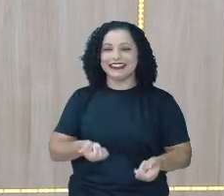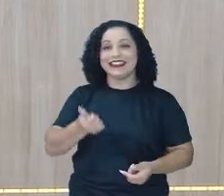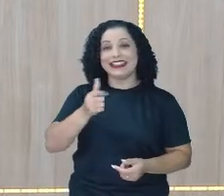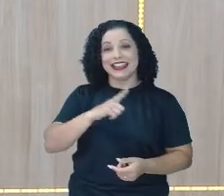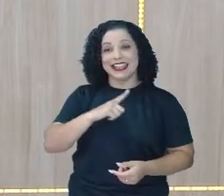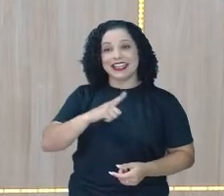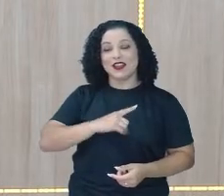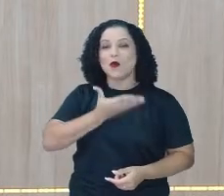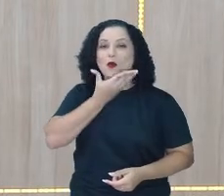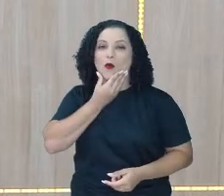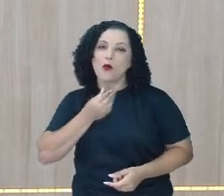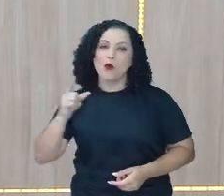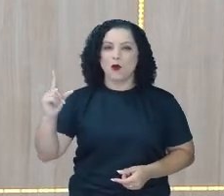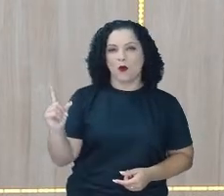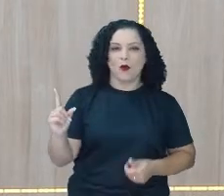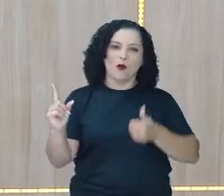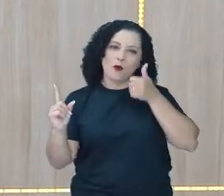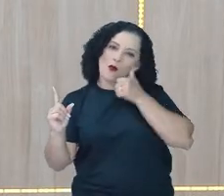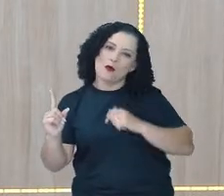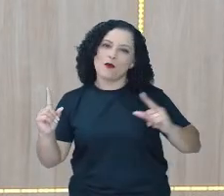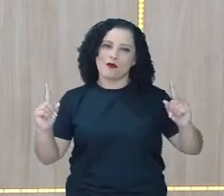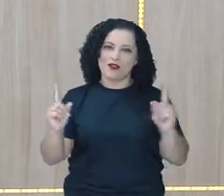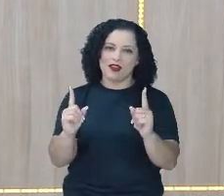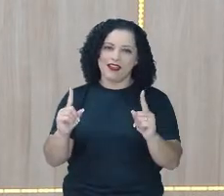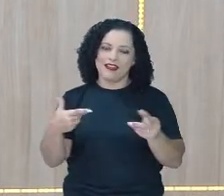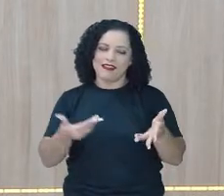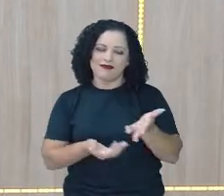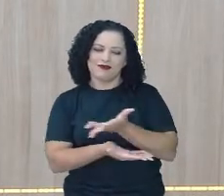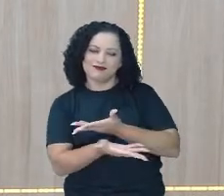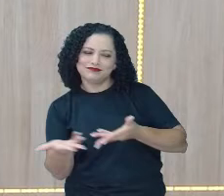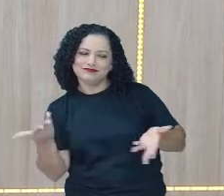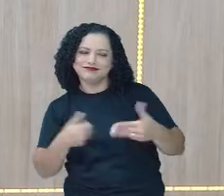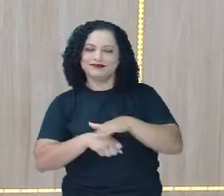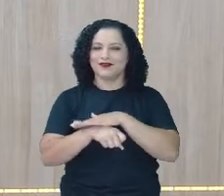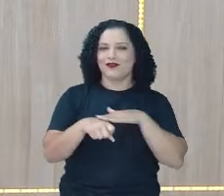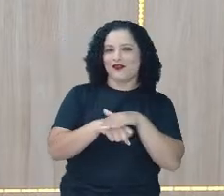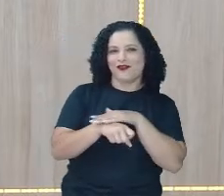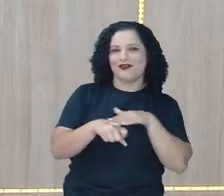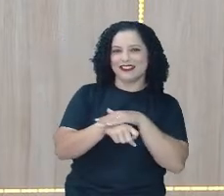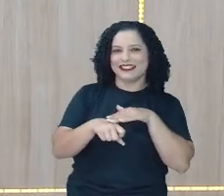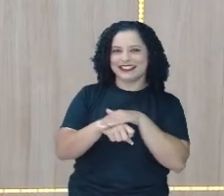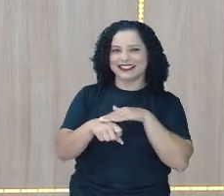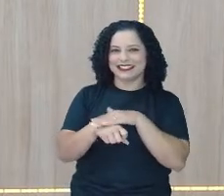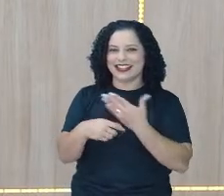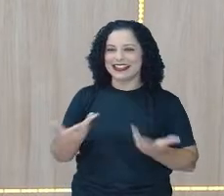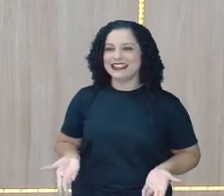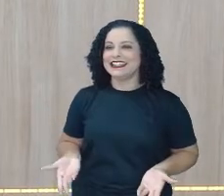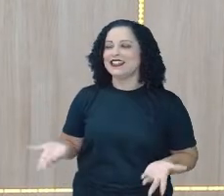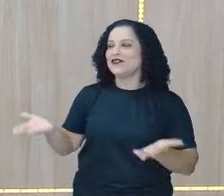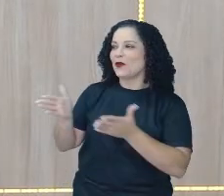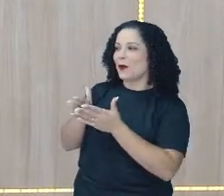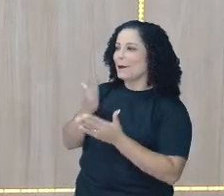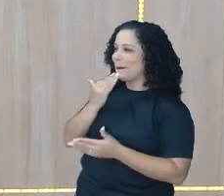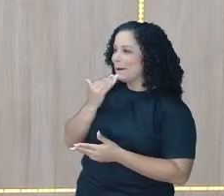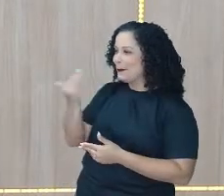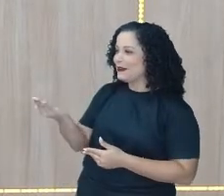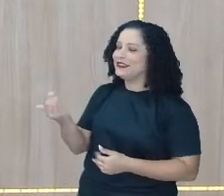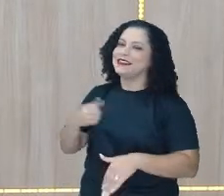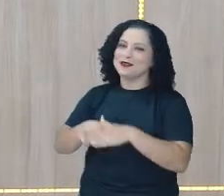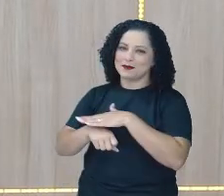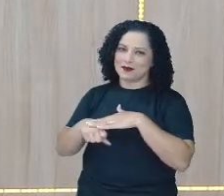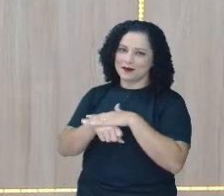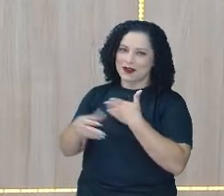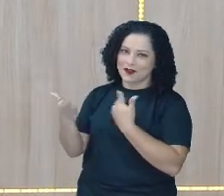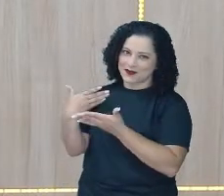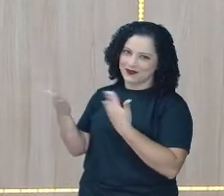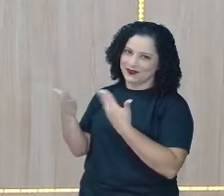e uma moça e temos um diálogo. Eu vou precisar que o senhor faça um diálogo comigo. Eu acho que eu não vou nem perguntar qual é a